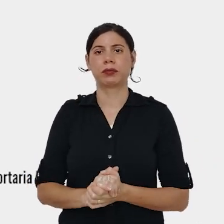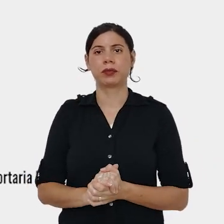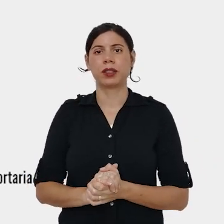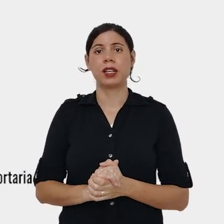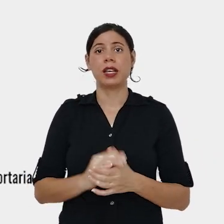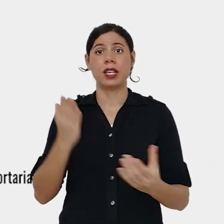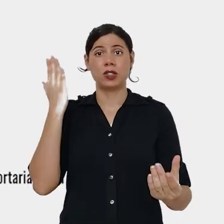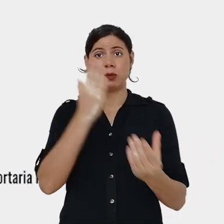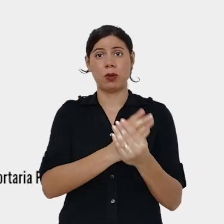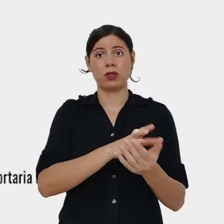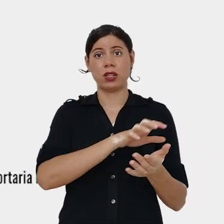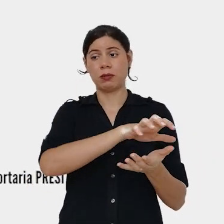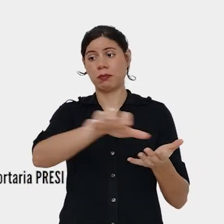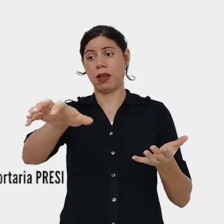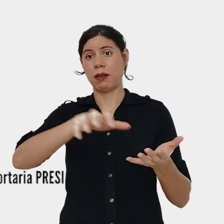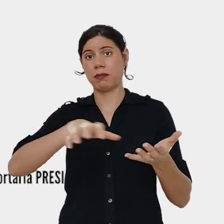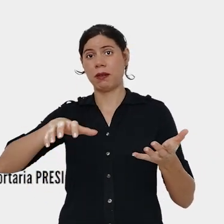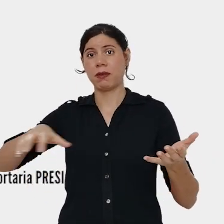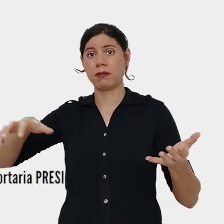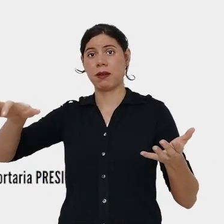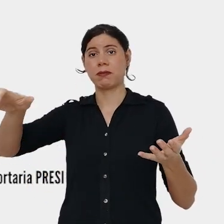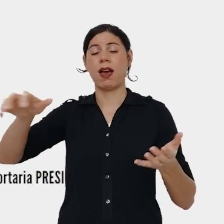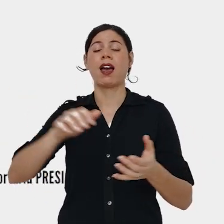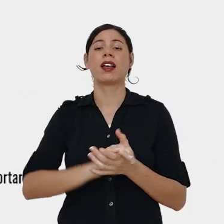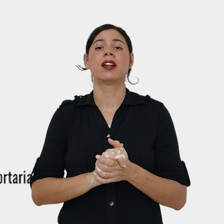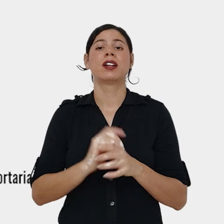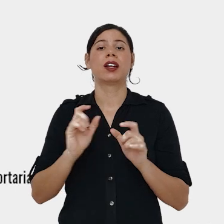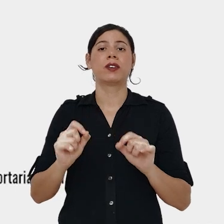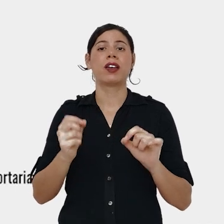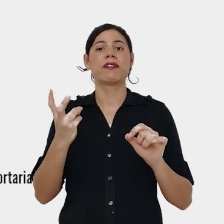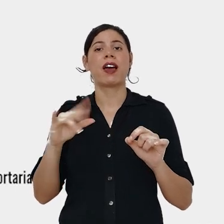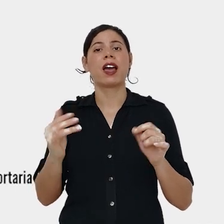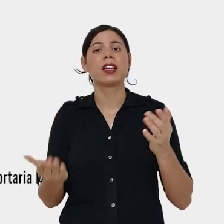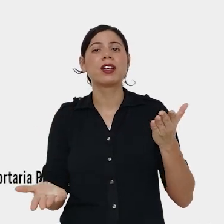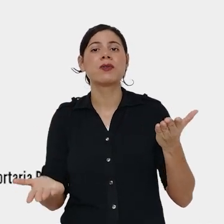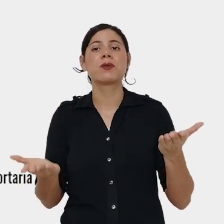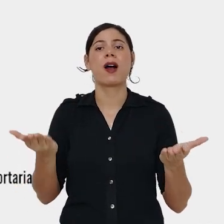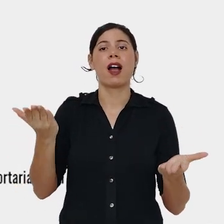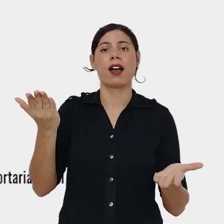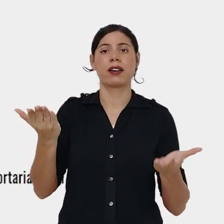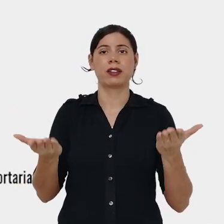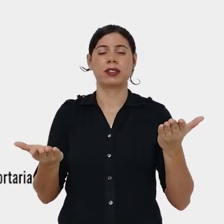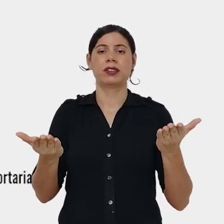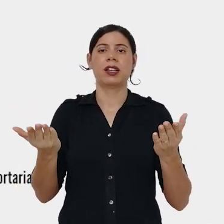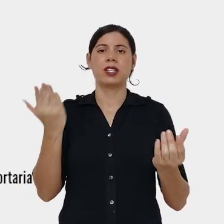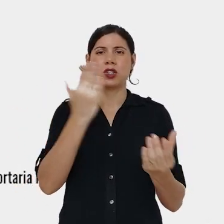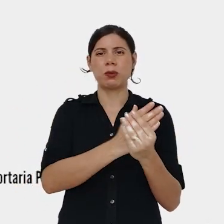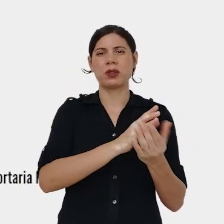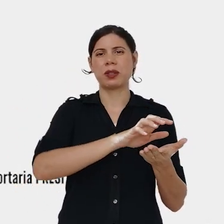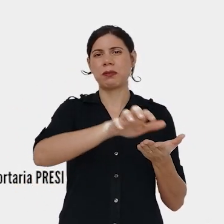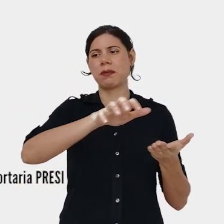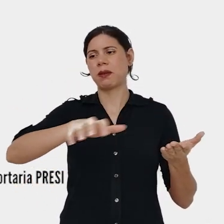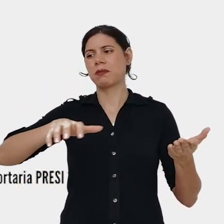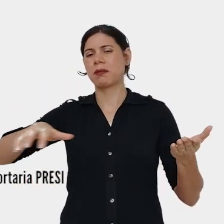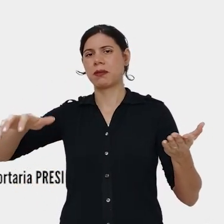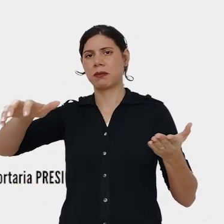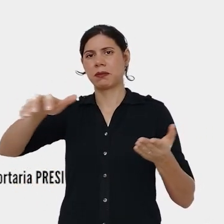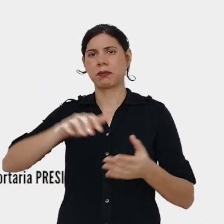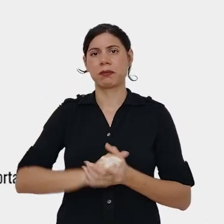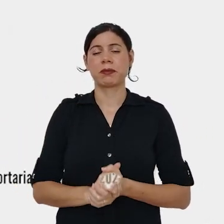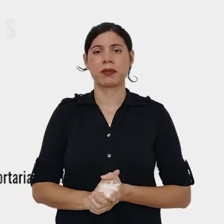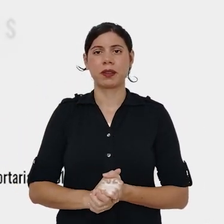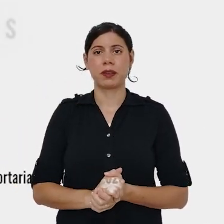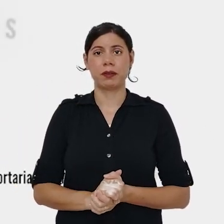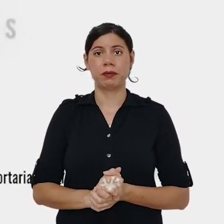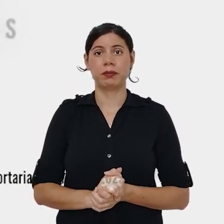A redistribuição de processos a essas turmas será feita de forma a equalizar a distribuição processual entre as